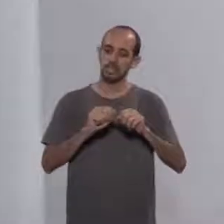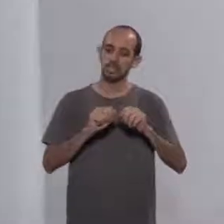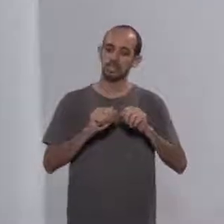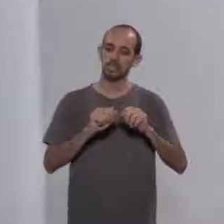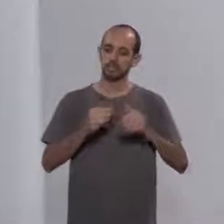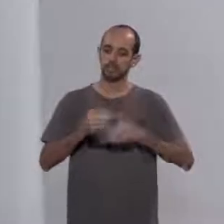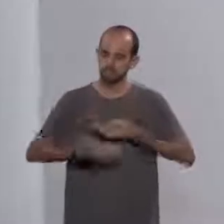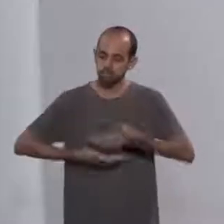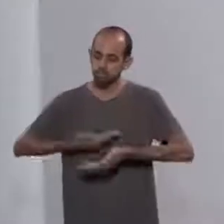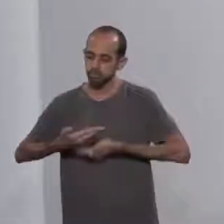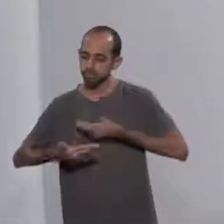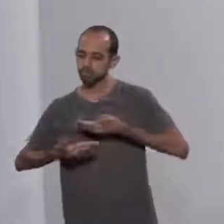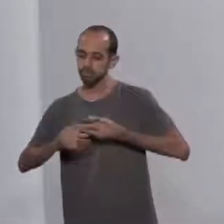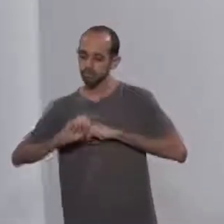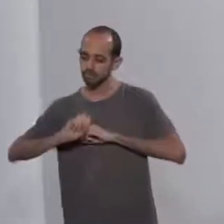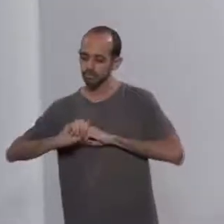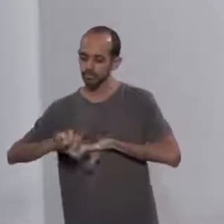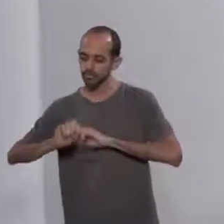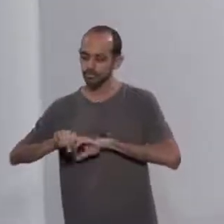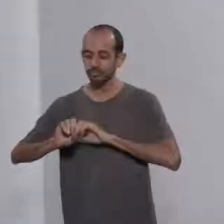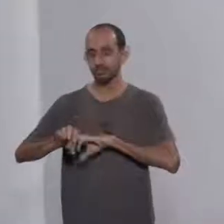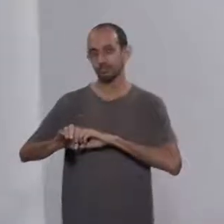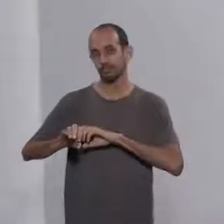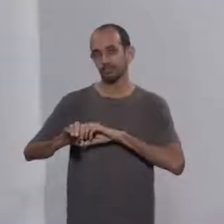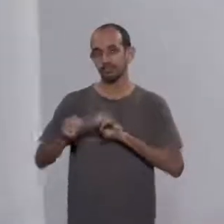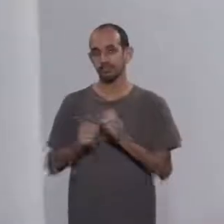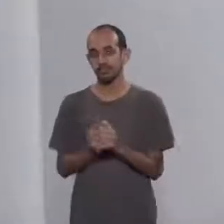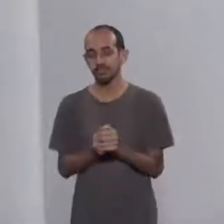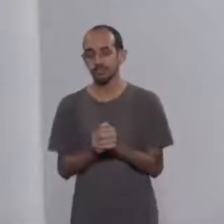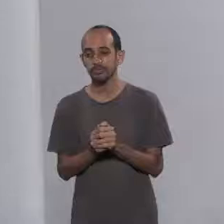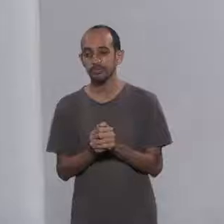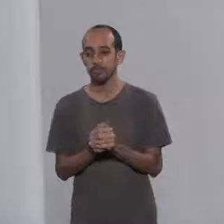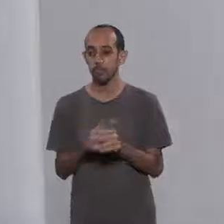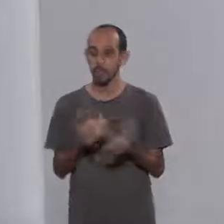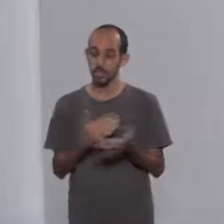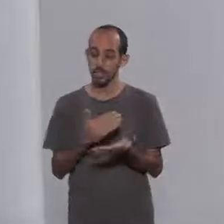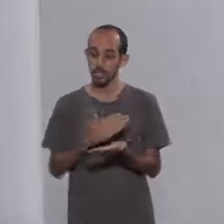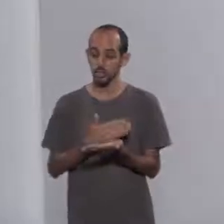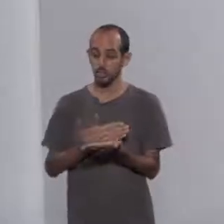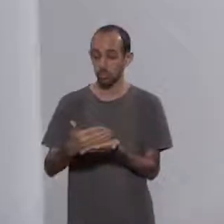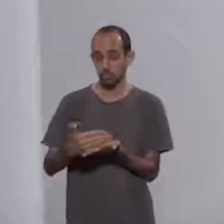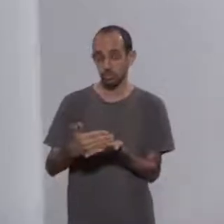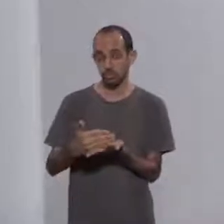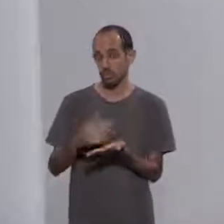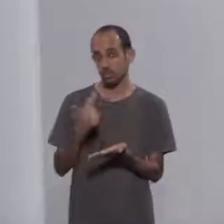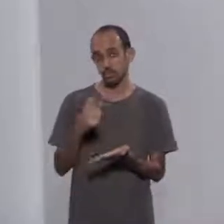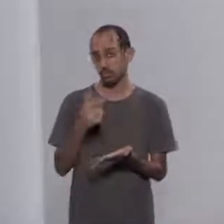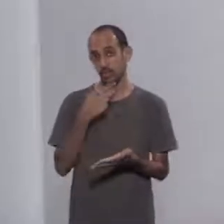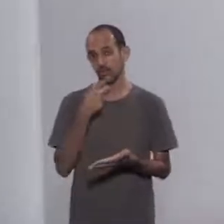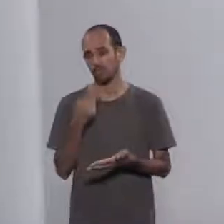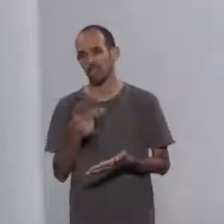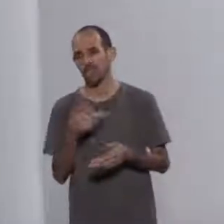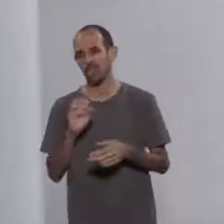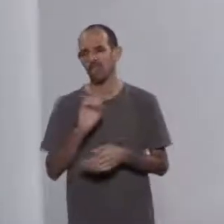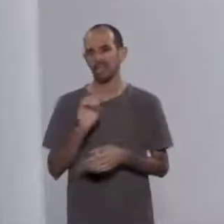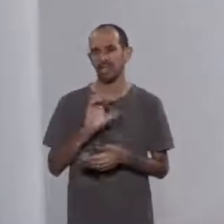mediação, né, dentro da sala de aula também. Então ele chegou à escola, né, não verbal, ele não se comunicava, ele falava